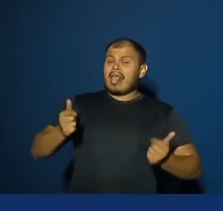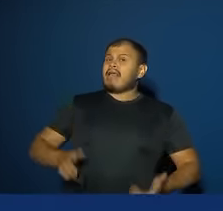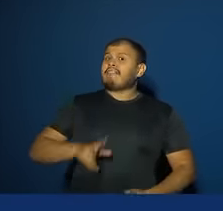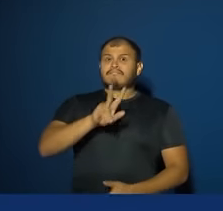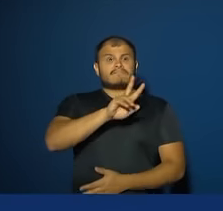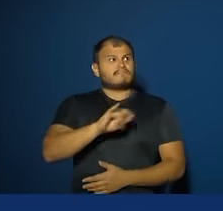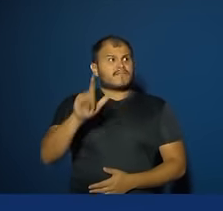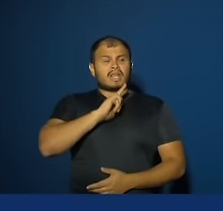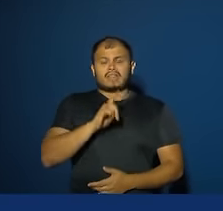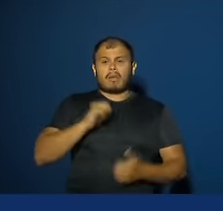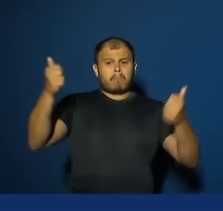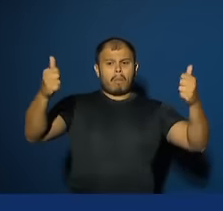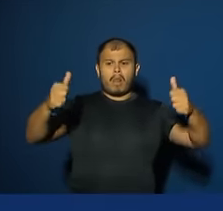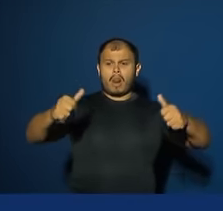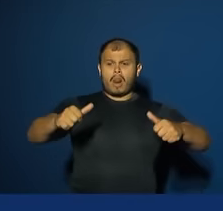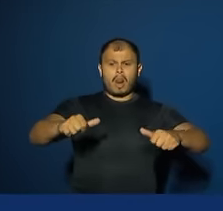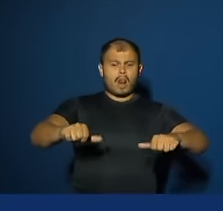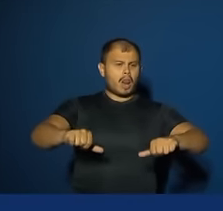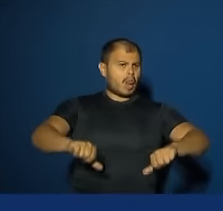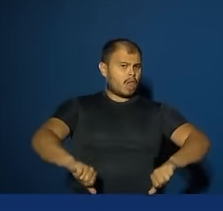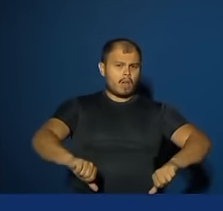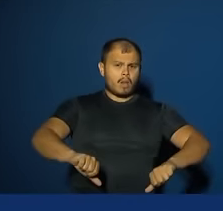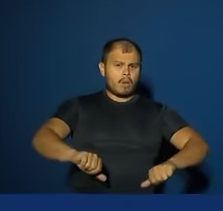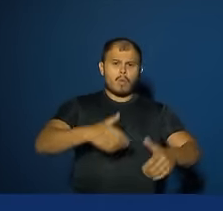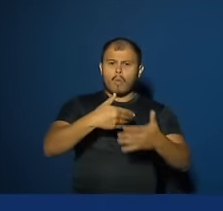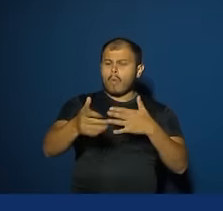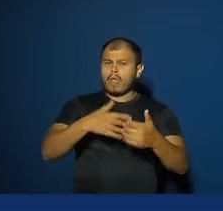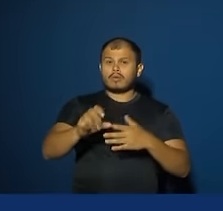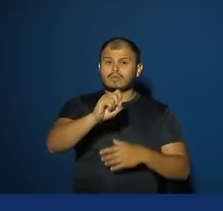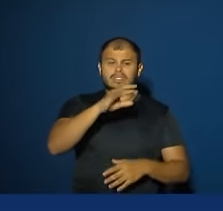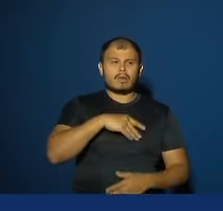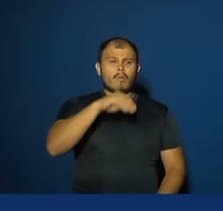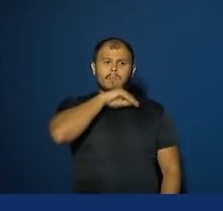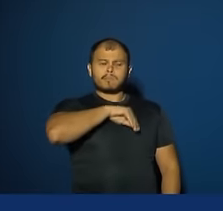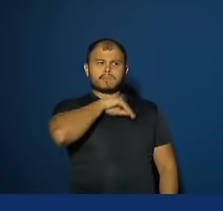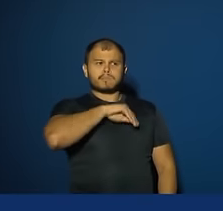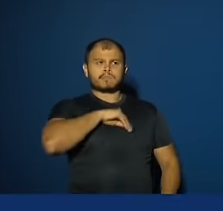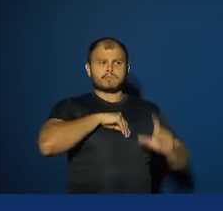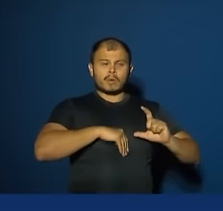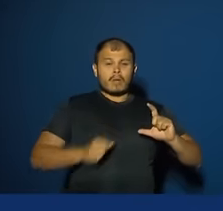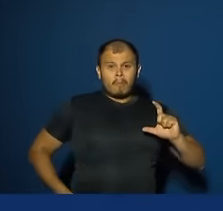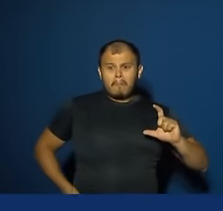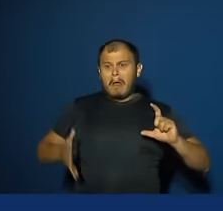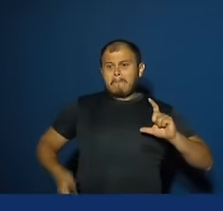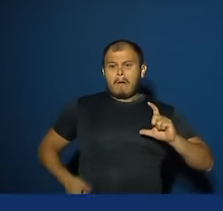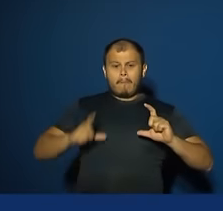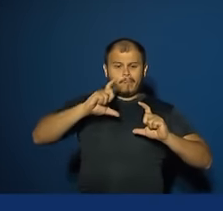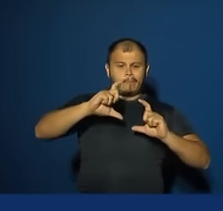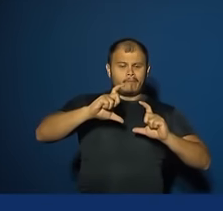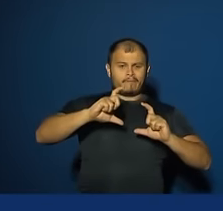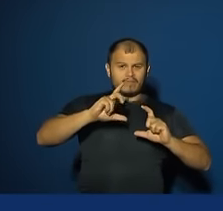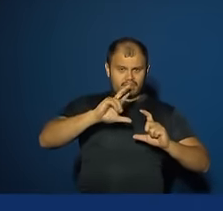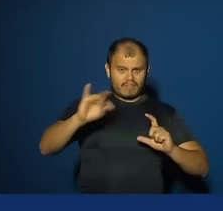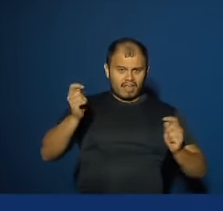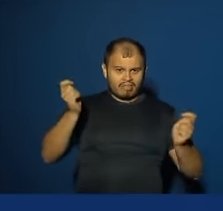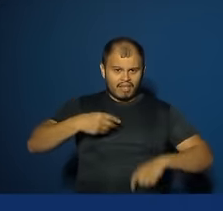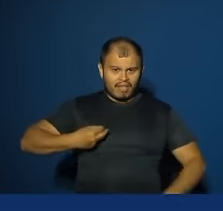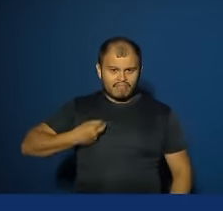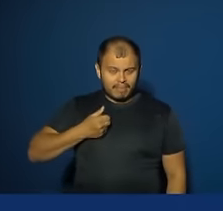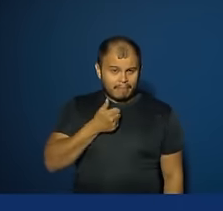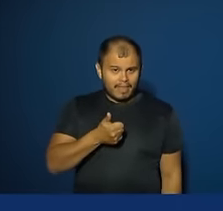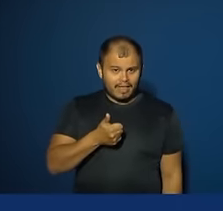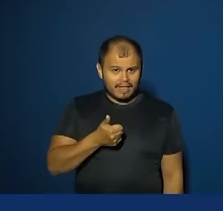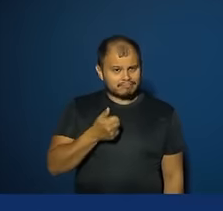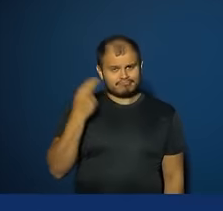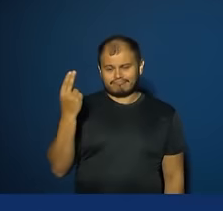eh de recolher né Qualquer um de nós aqui se gente gastar mais do que a gente ganha não vai ser um final feliz qualquer uma das nossas empresas gasta